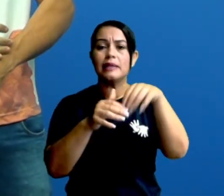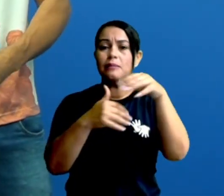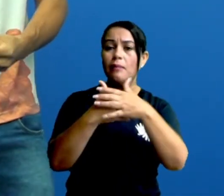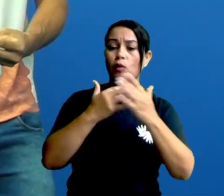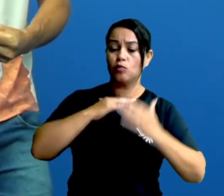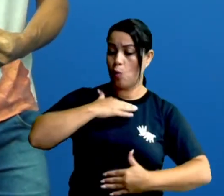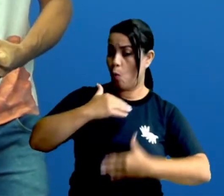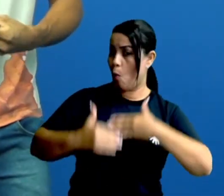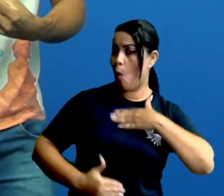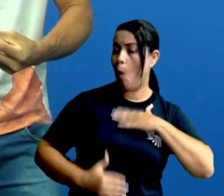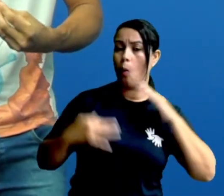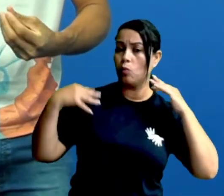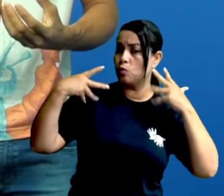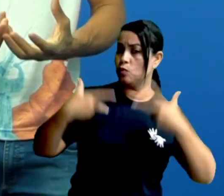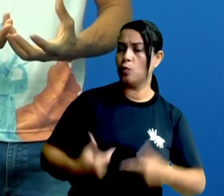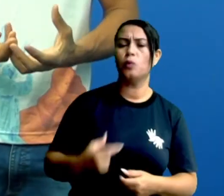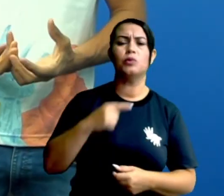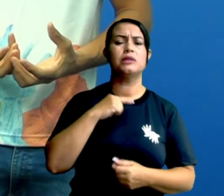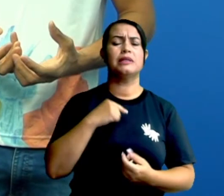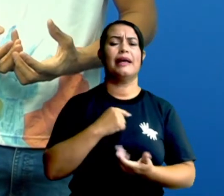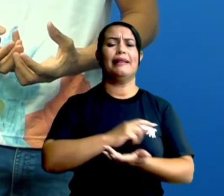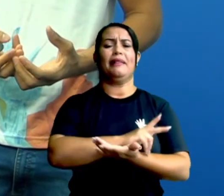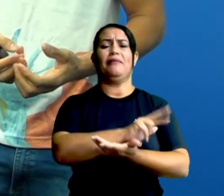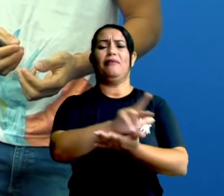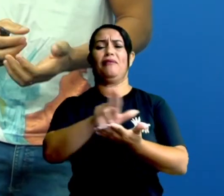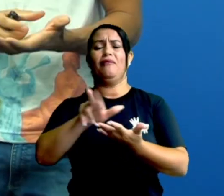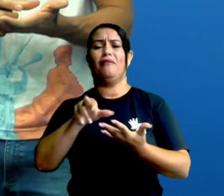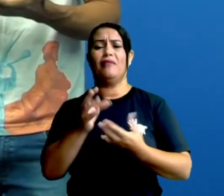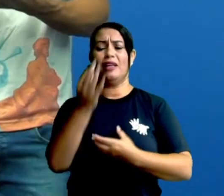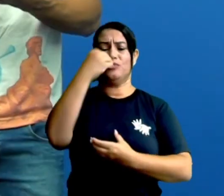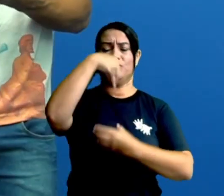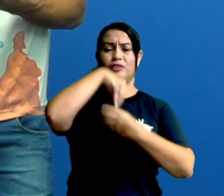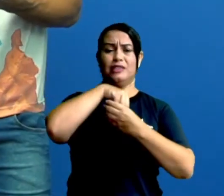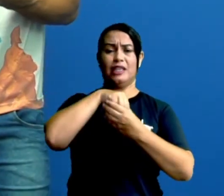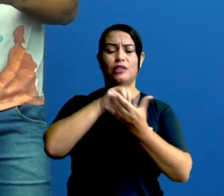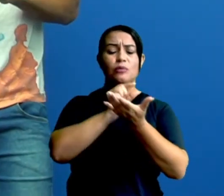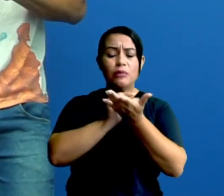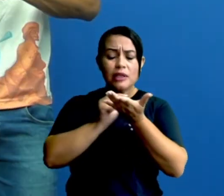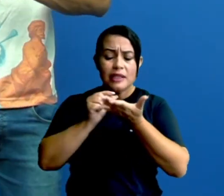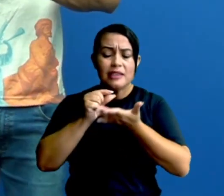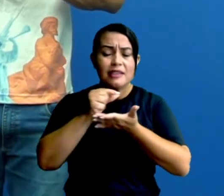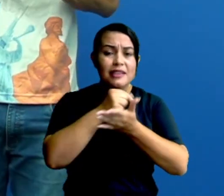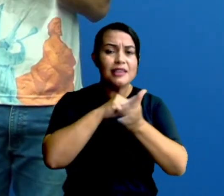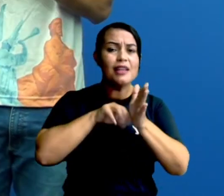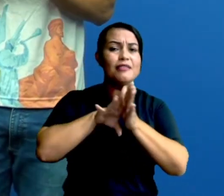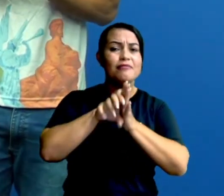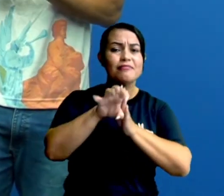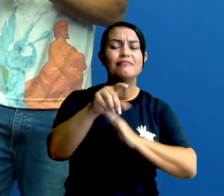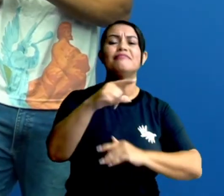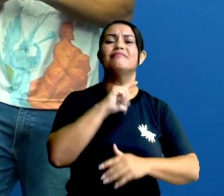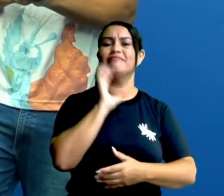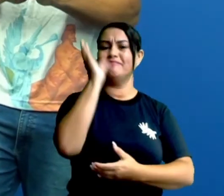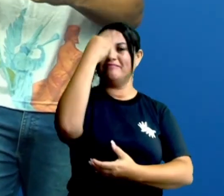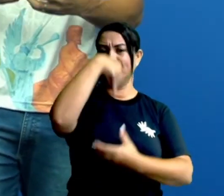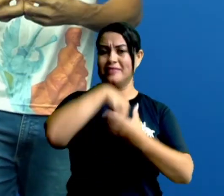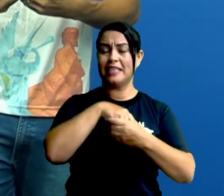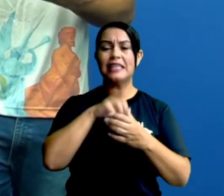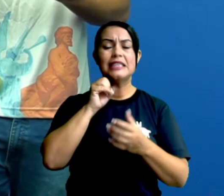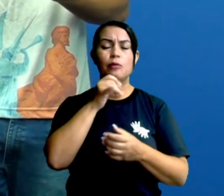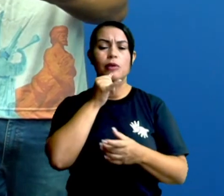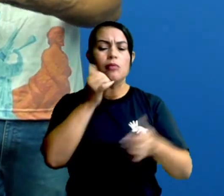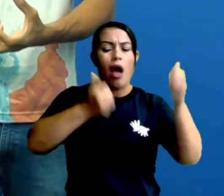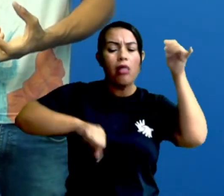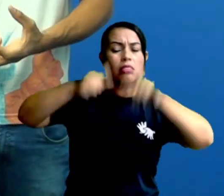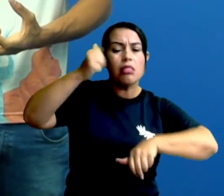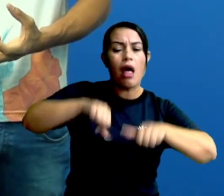nosso corpo, existem muitos micro-organismos, tá certo? Se a gente fosse fazer uma análise da microbiota da nossa pele, a gente